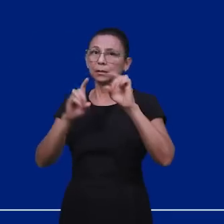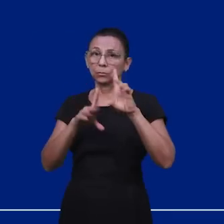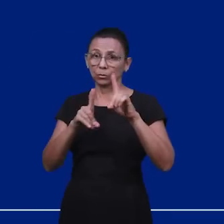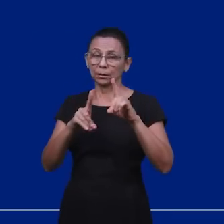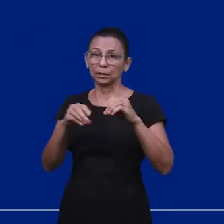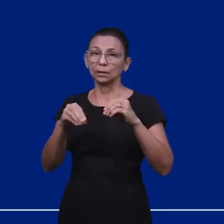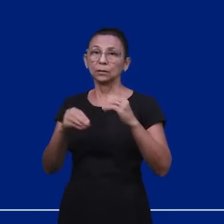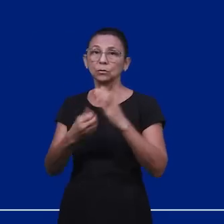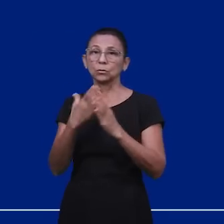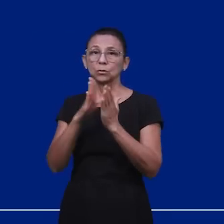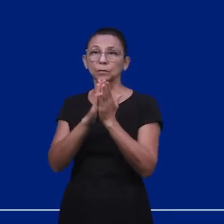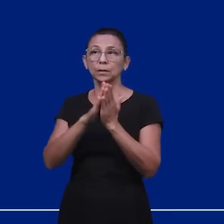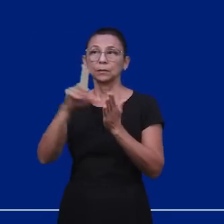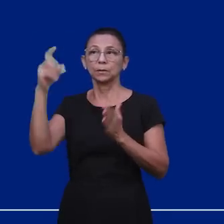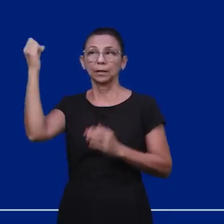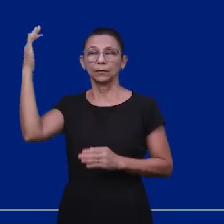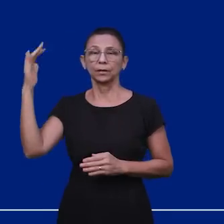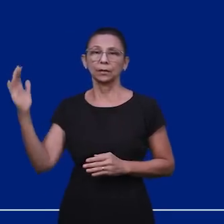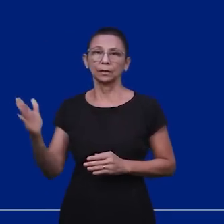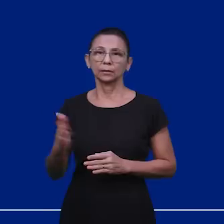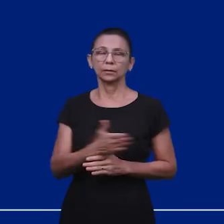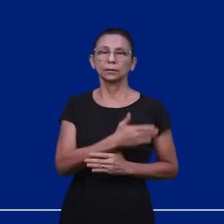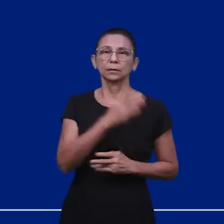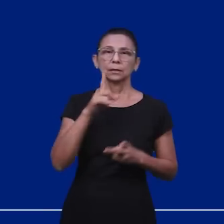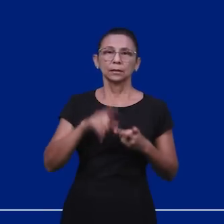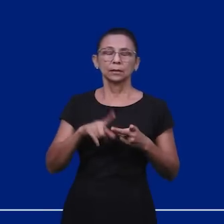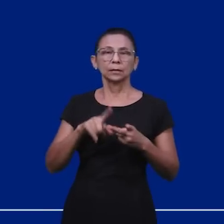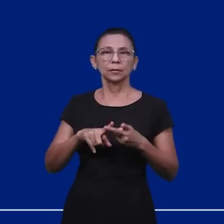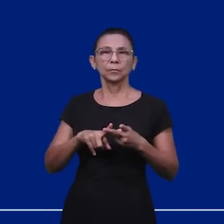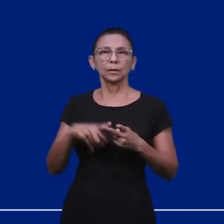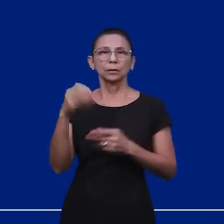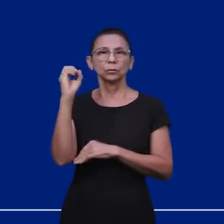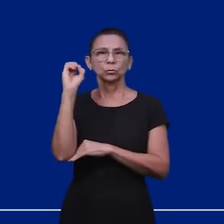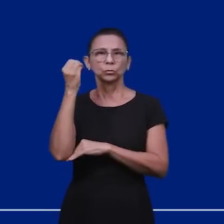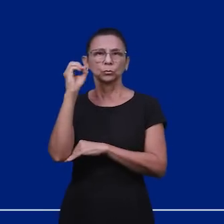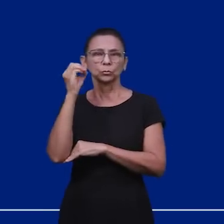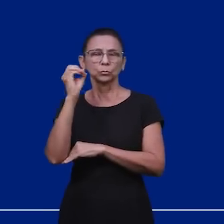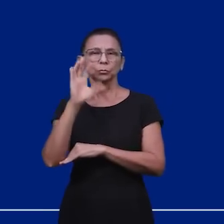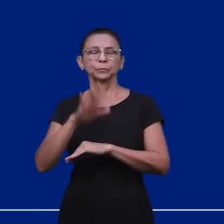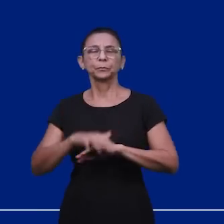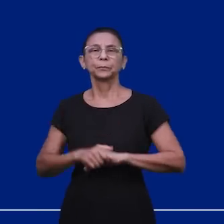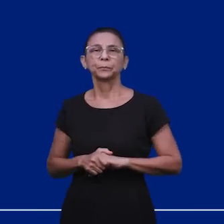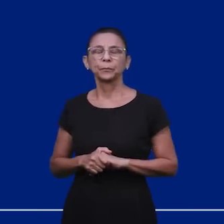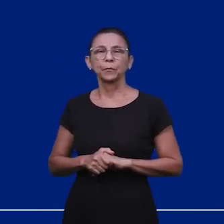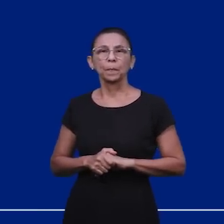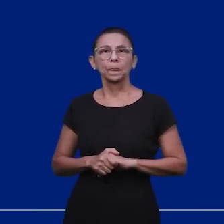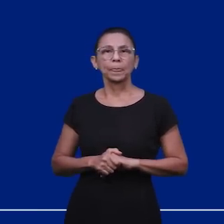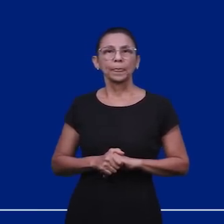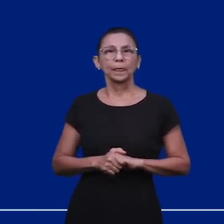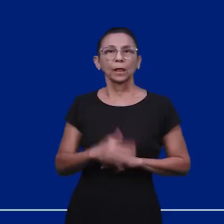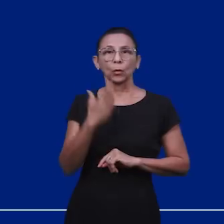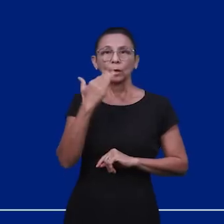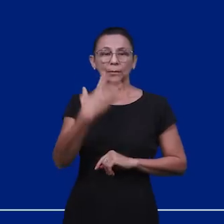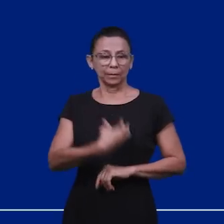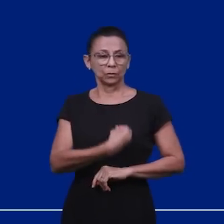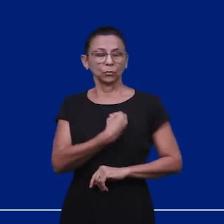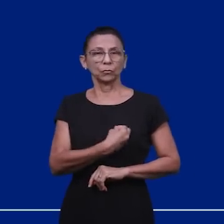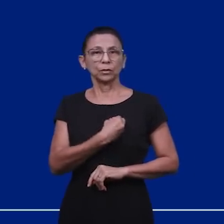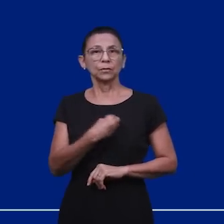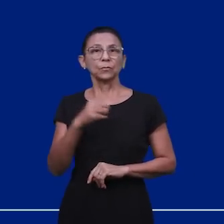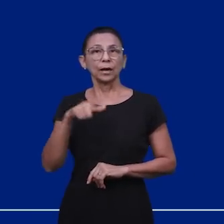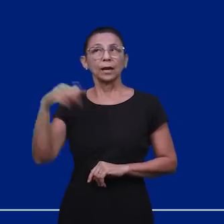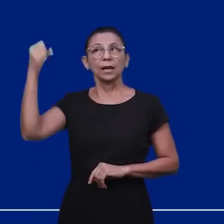palavra revelada. Também José Veriano, de Porto Alegre, no Rio Grande do Sul, escreveu: o alimento vivo é